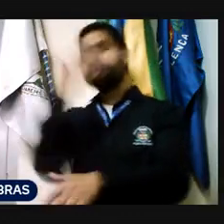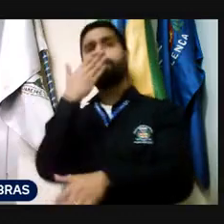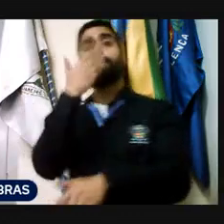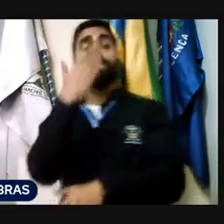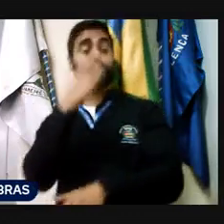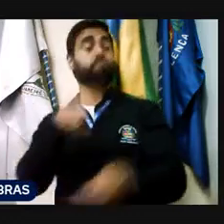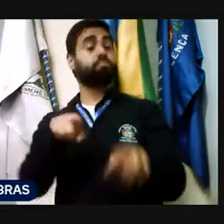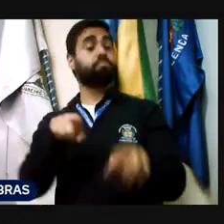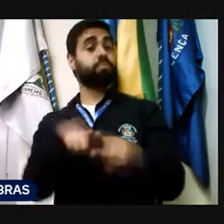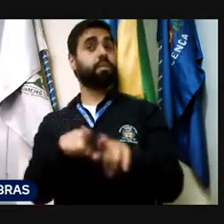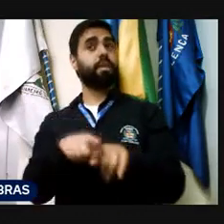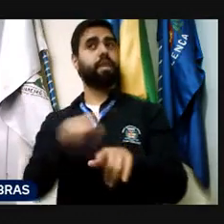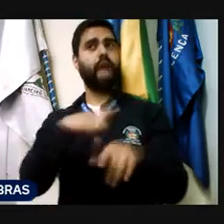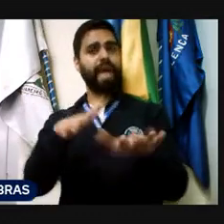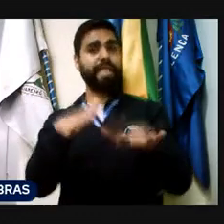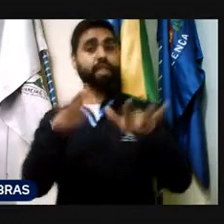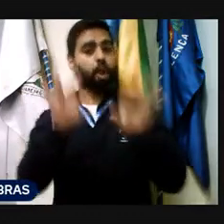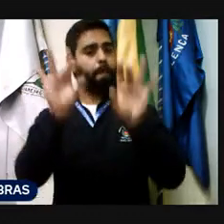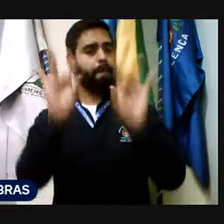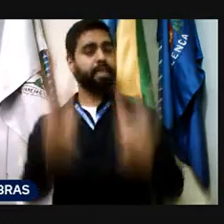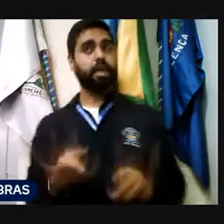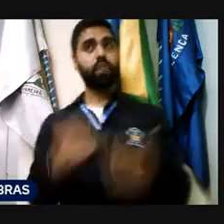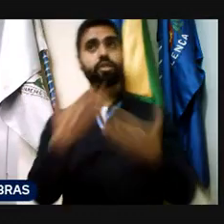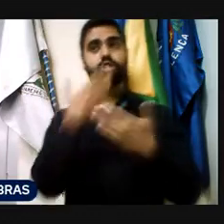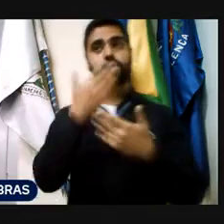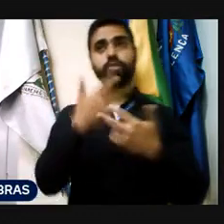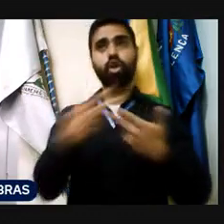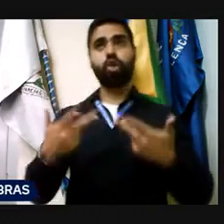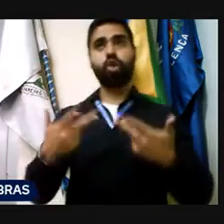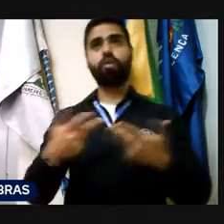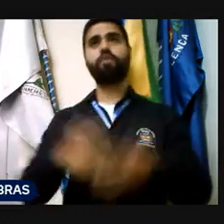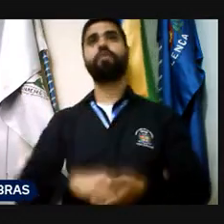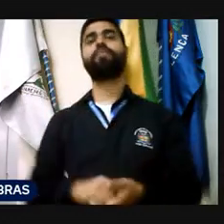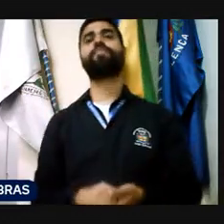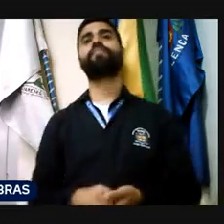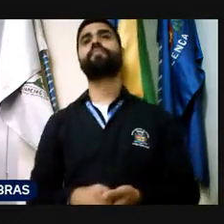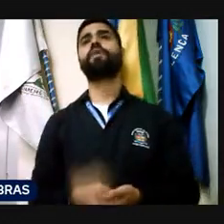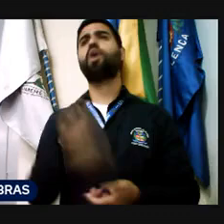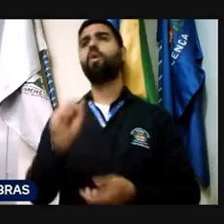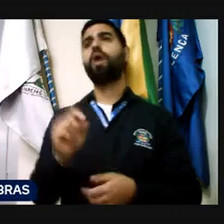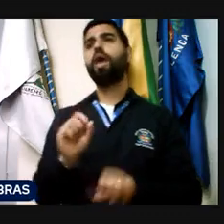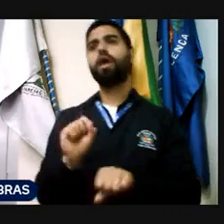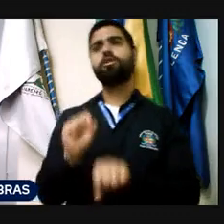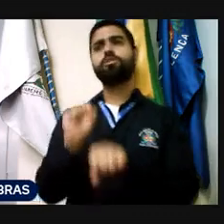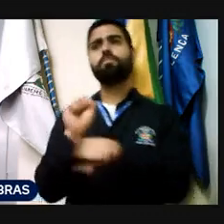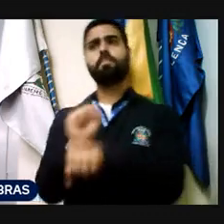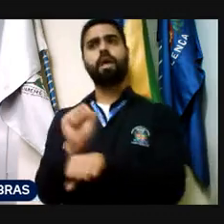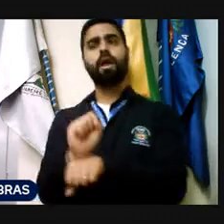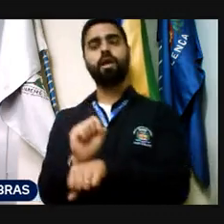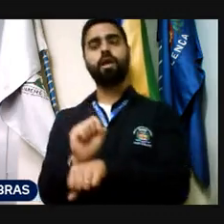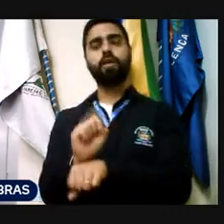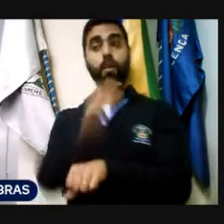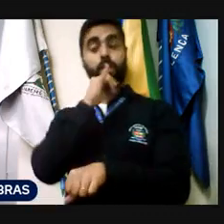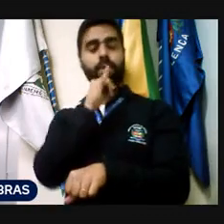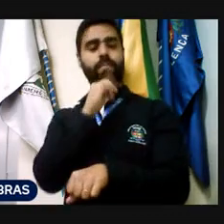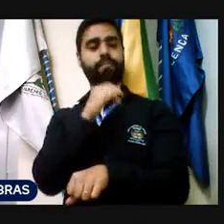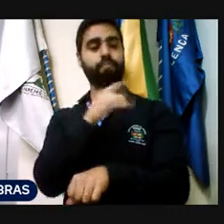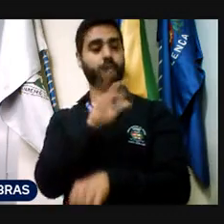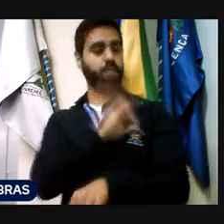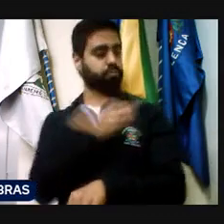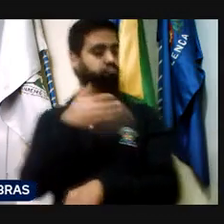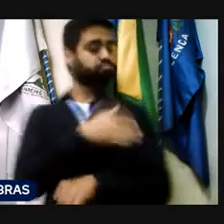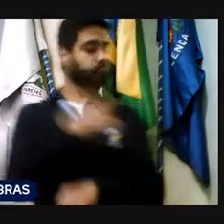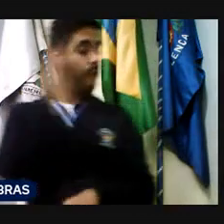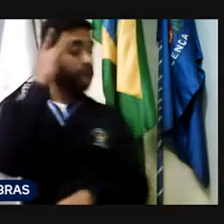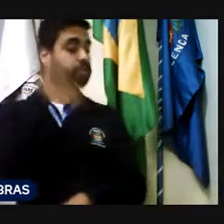eles tivessem uma atenção especial com esse tipo de situação, Amauri, que é as paradas, que às vezes o policial chega e acha